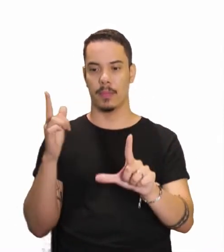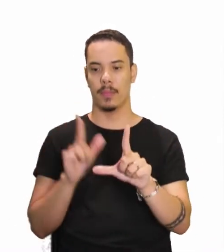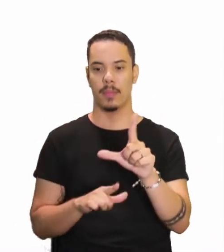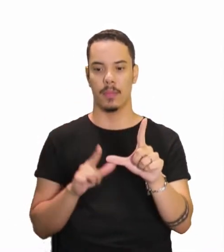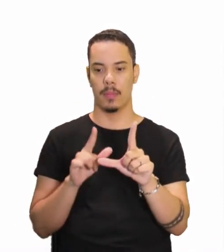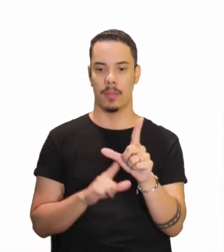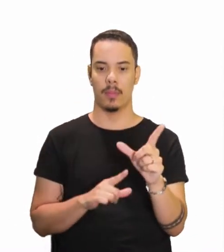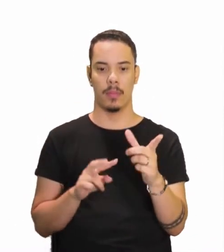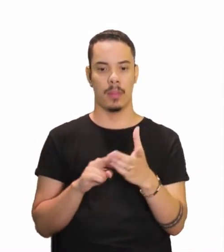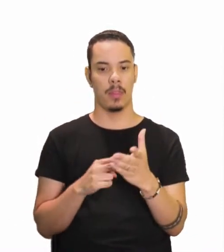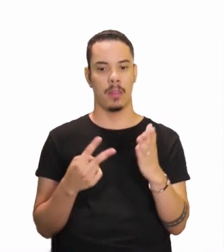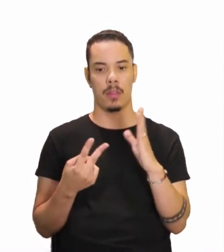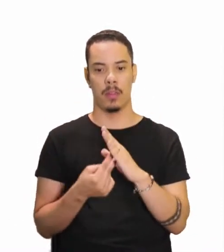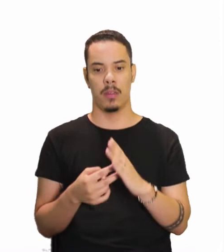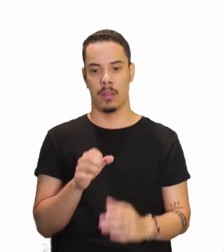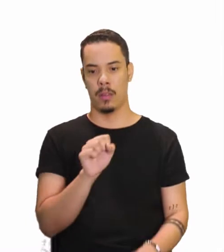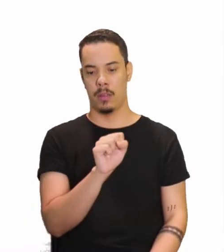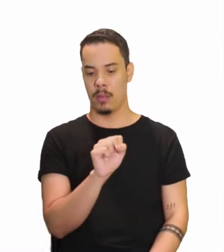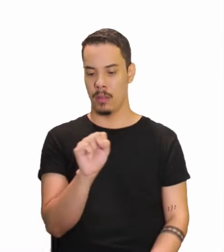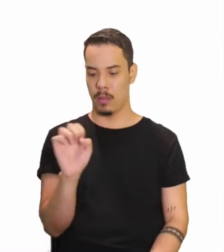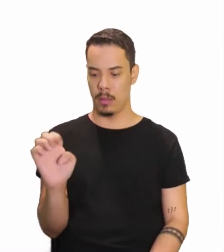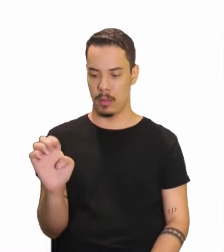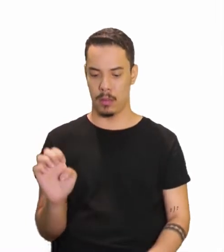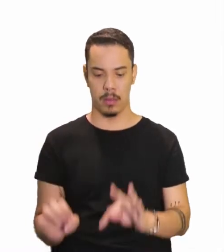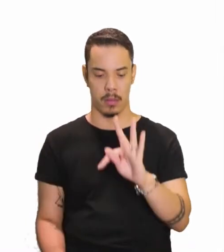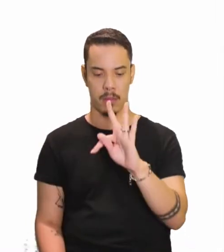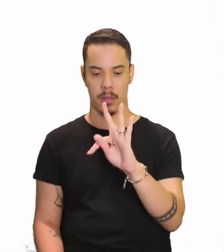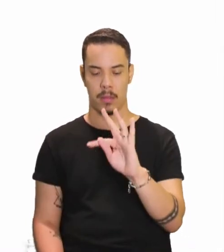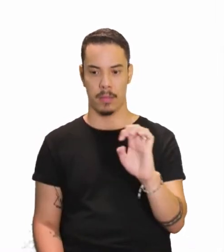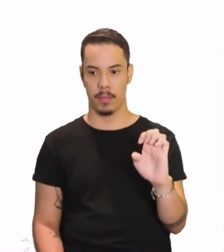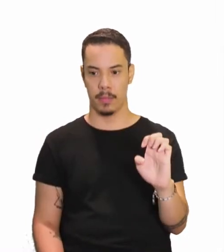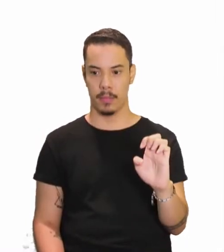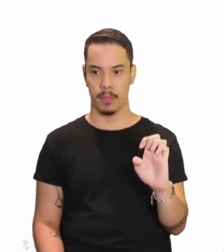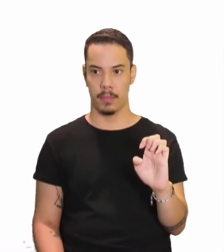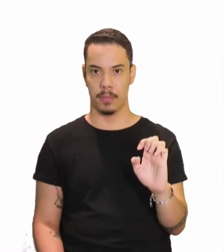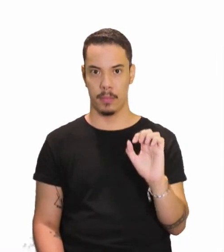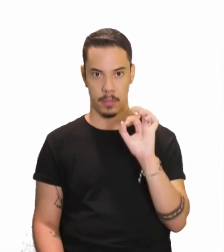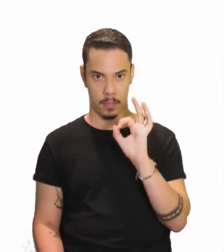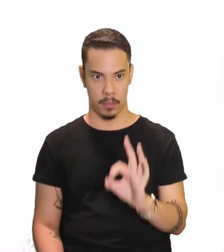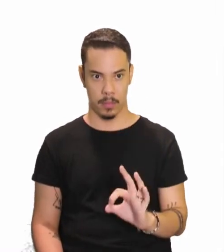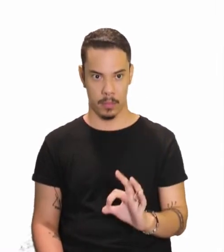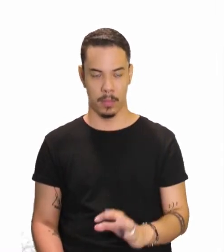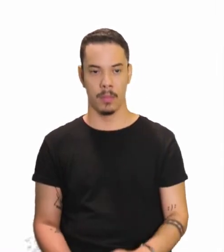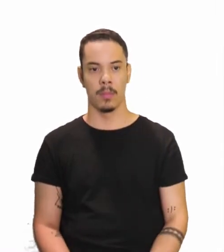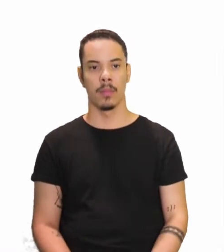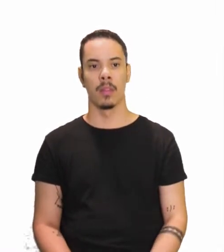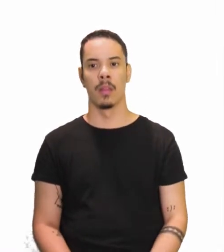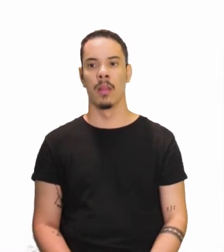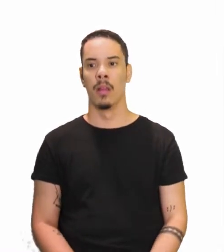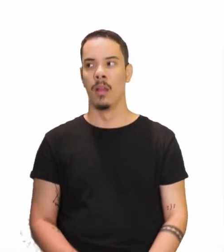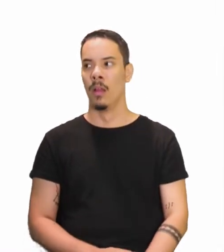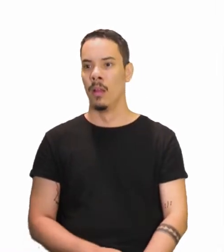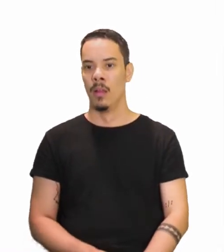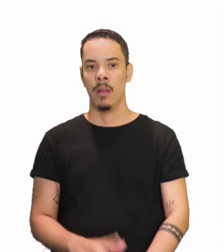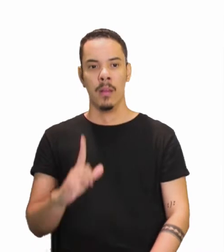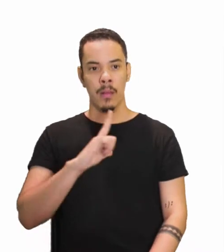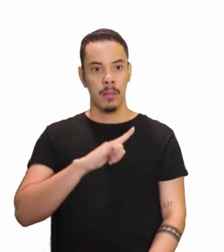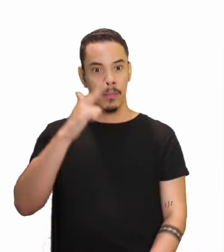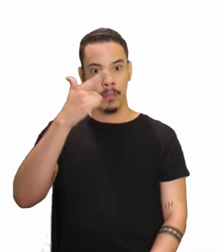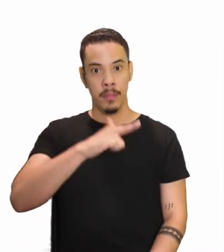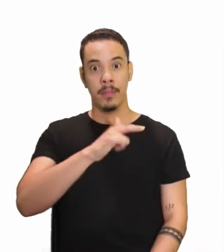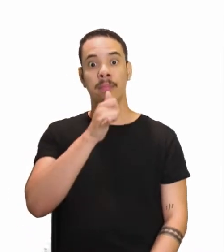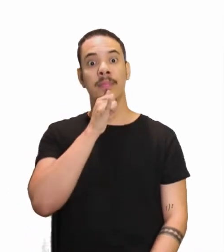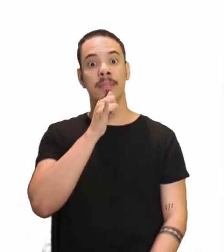S é C. O fonema da letra T é T ali, tá certo? Beleza. Bom, temos mais outros